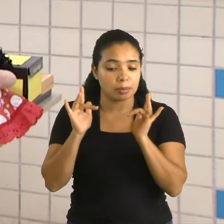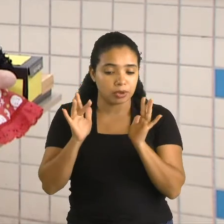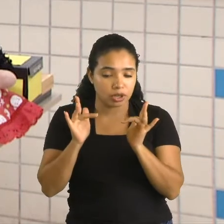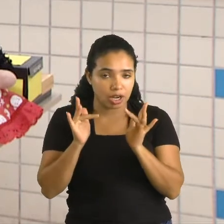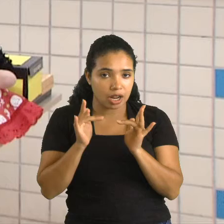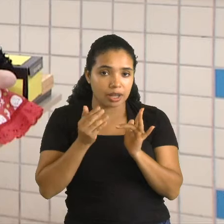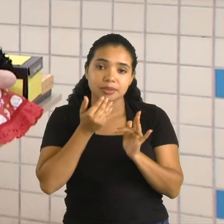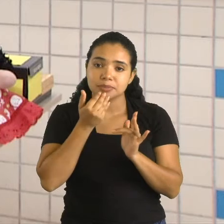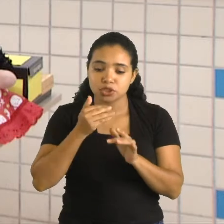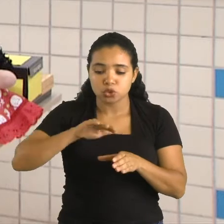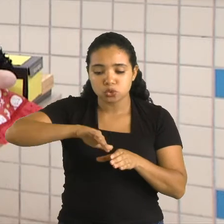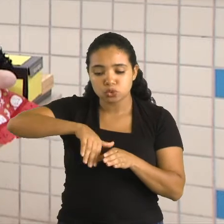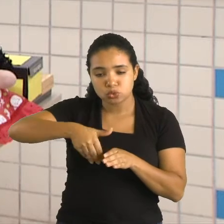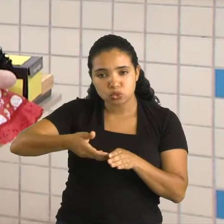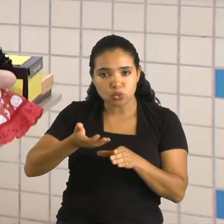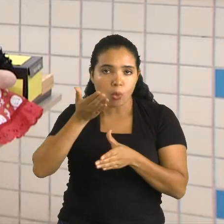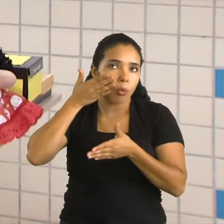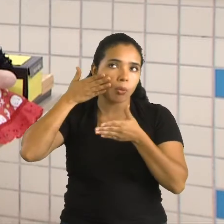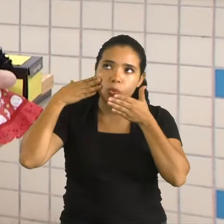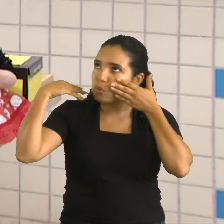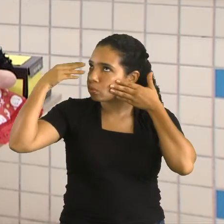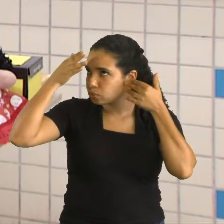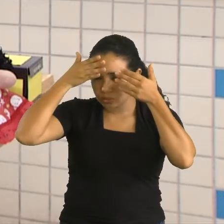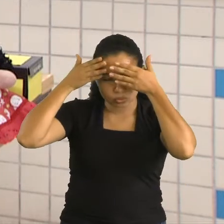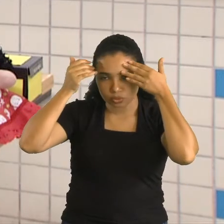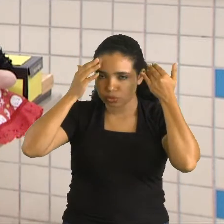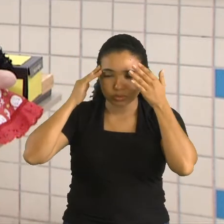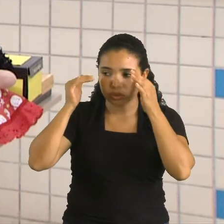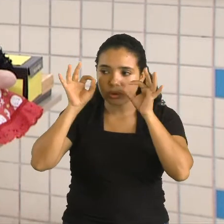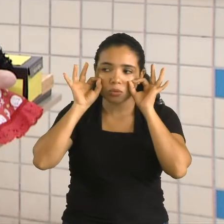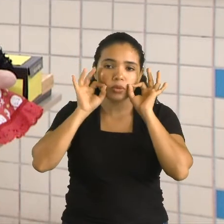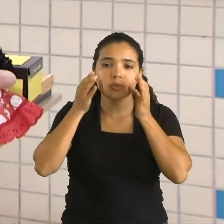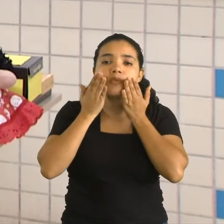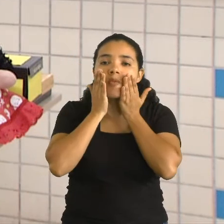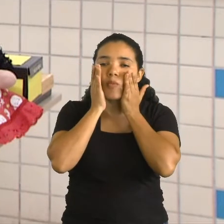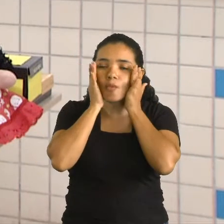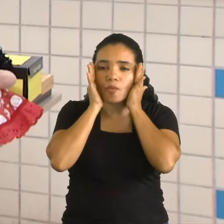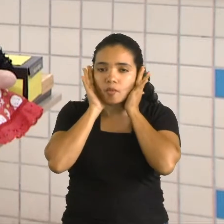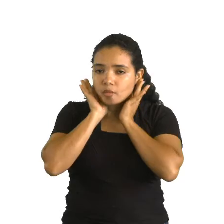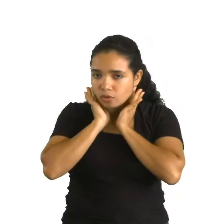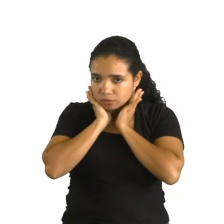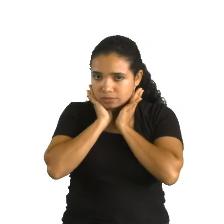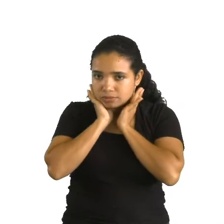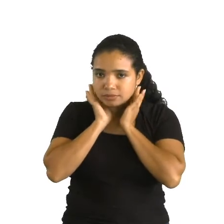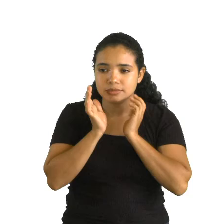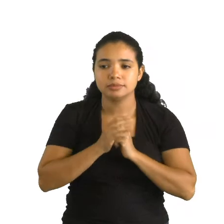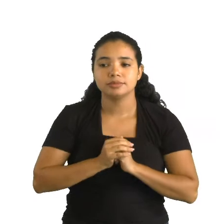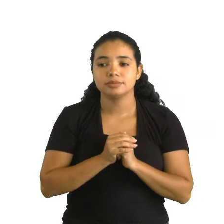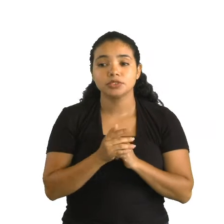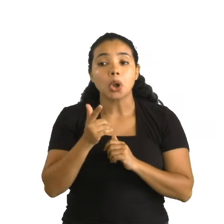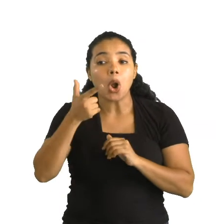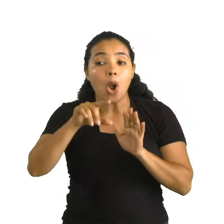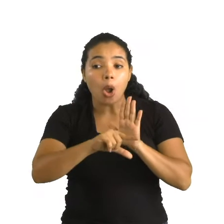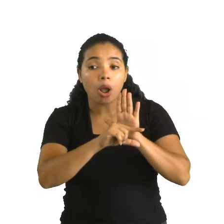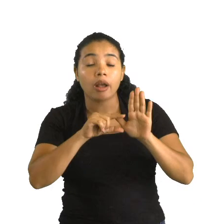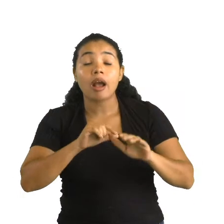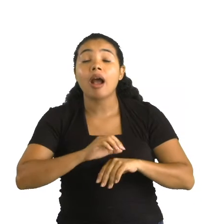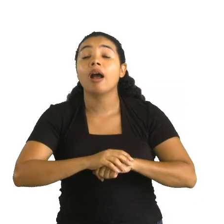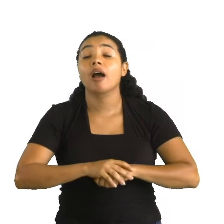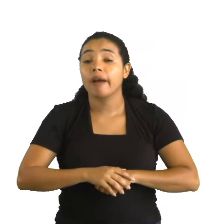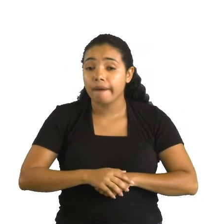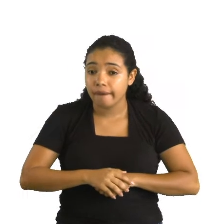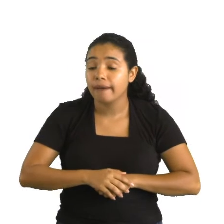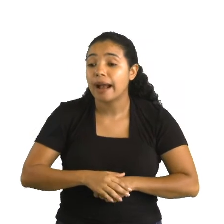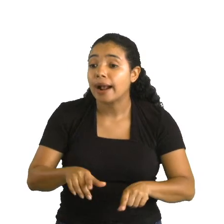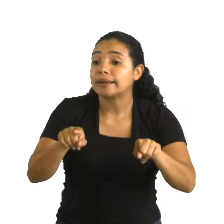encomendar uns cremes para tirar as sardas, certo? Vamos à outra frase. Ah, também não posso dizer